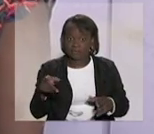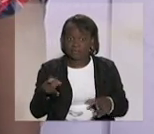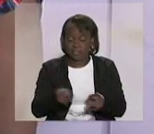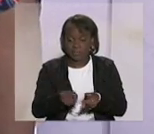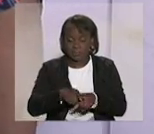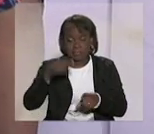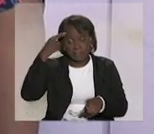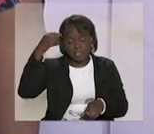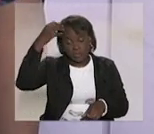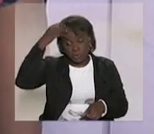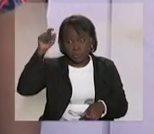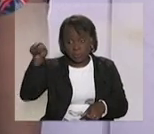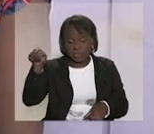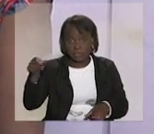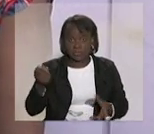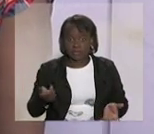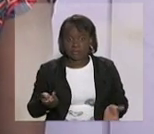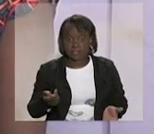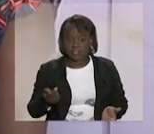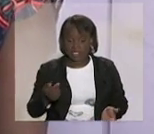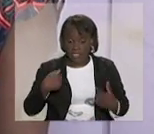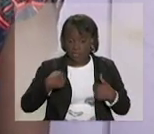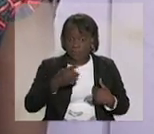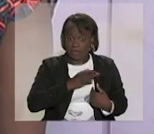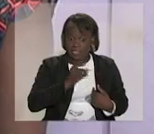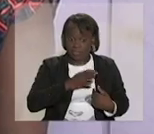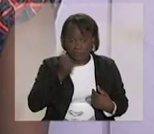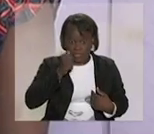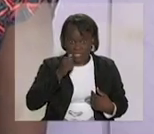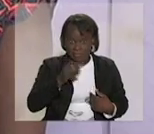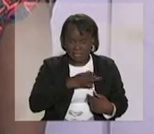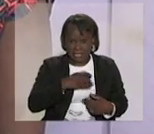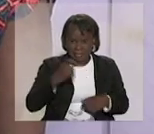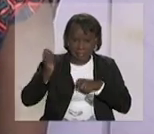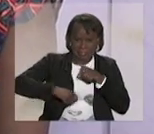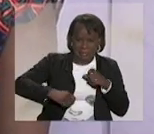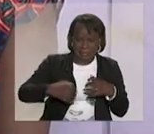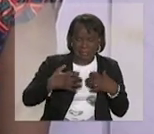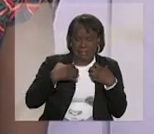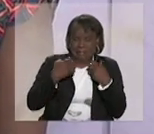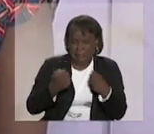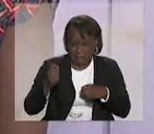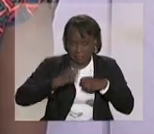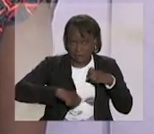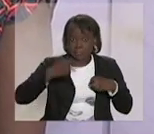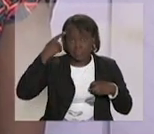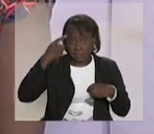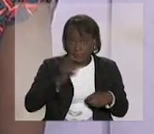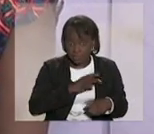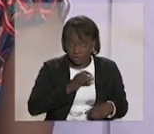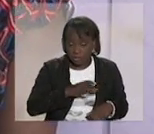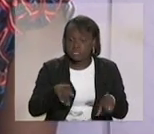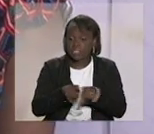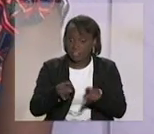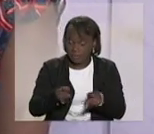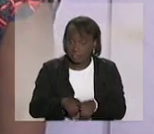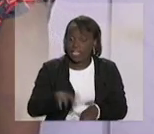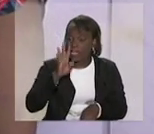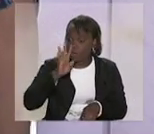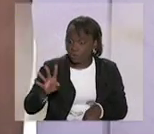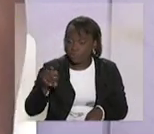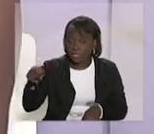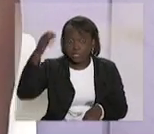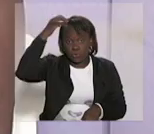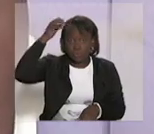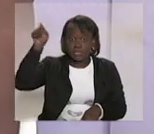também culpabilizam, né? As mesmas mulheres que têm medo de sofrer algum tipo de violência, elas também